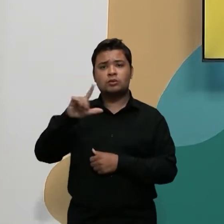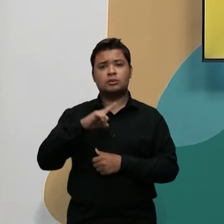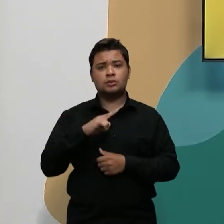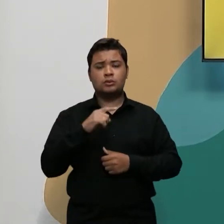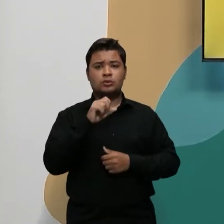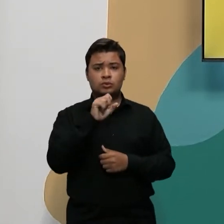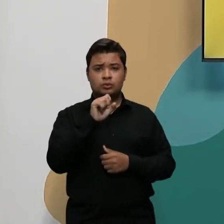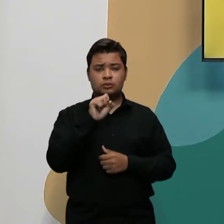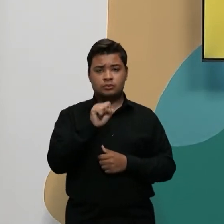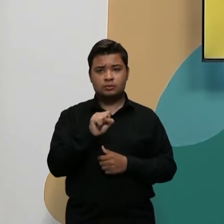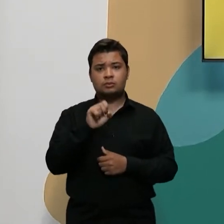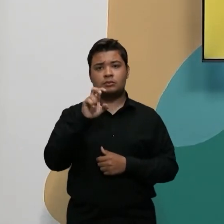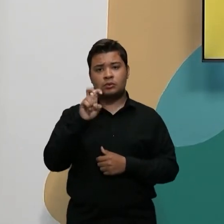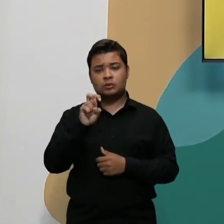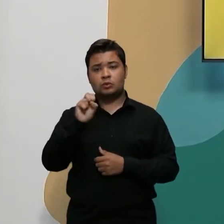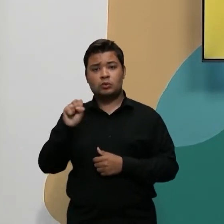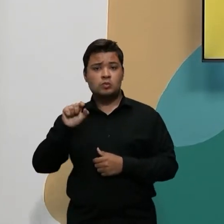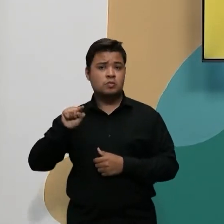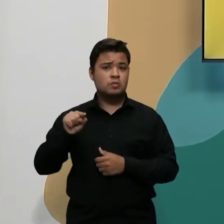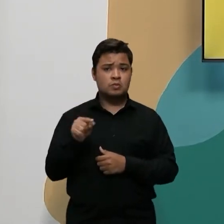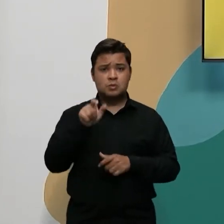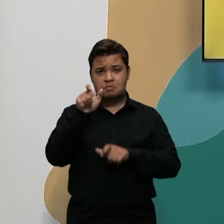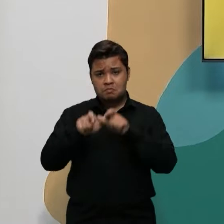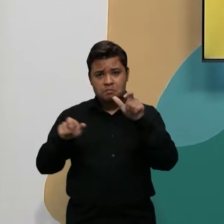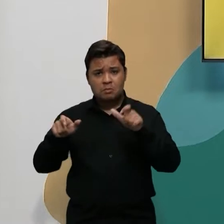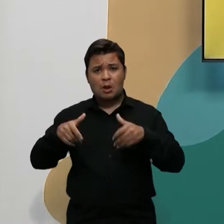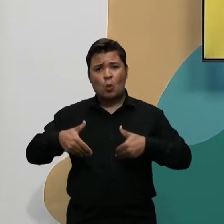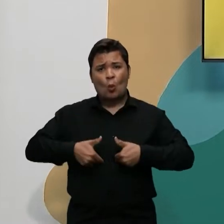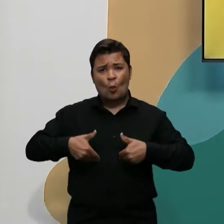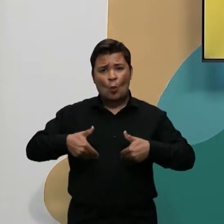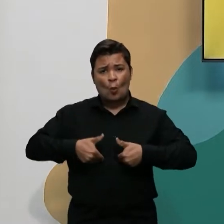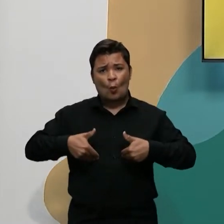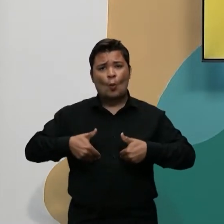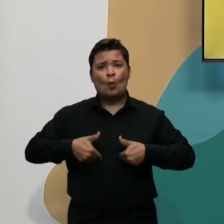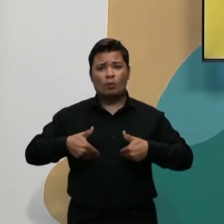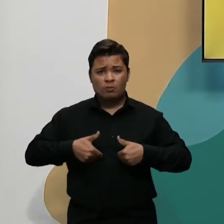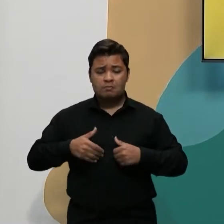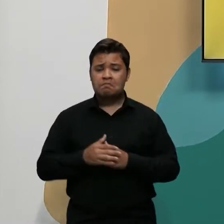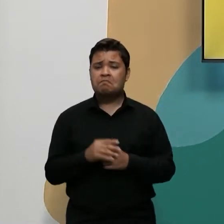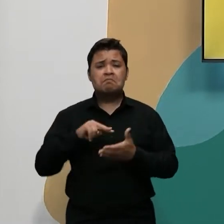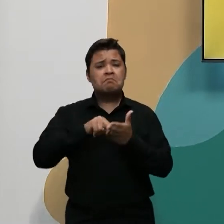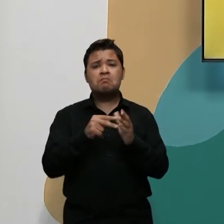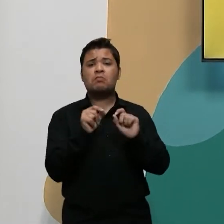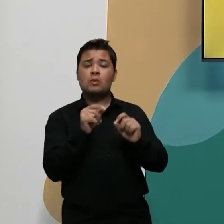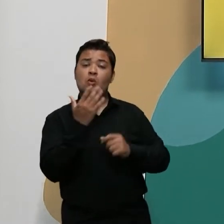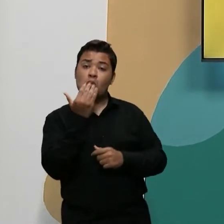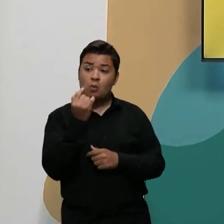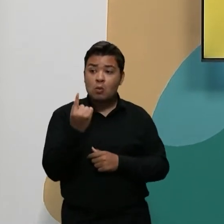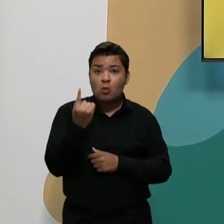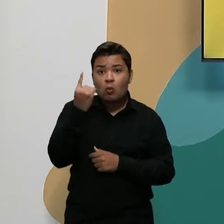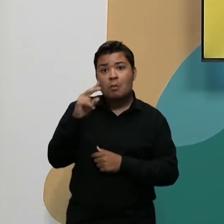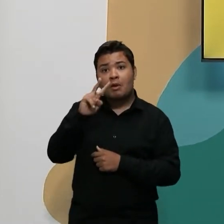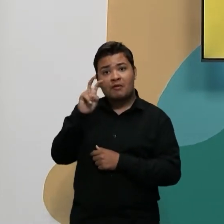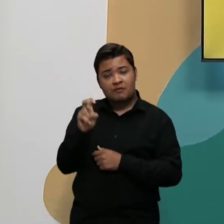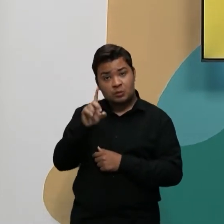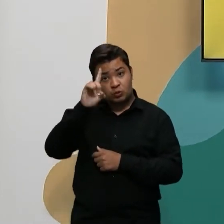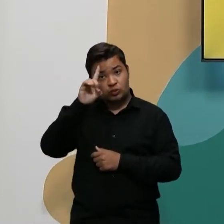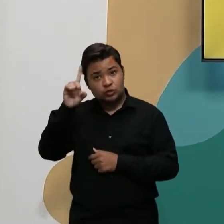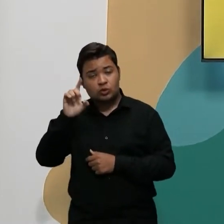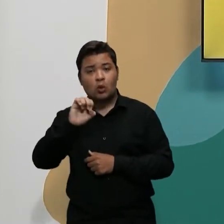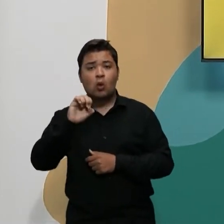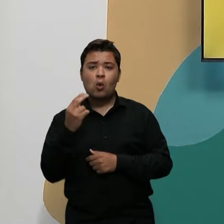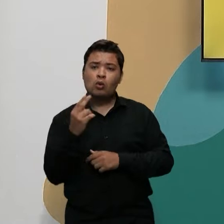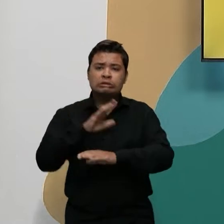858 mil pessoas passam fome, ou seja, fazem apenas uma refeição por dia ou ficam o